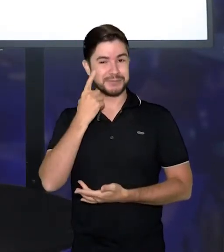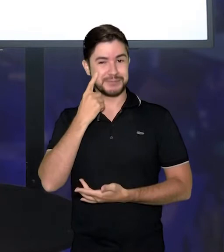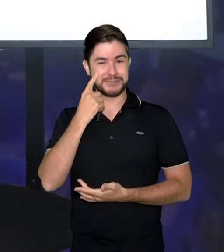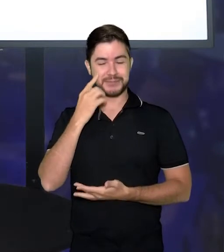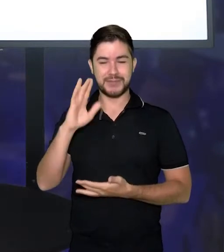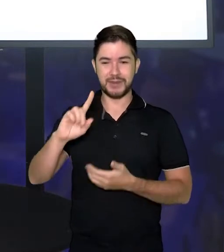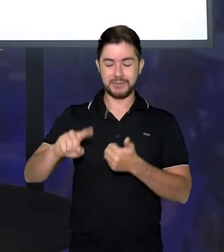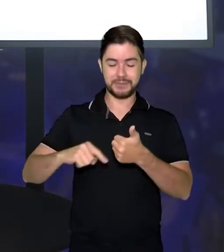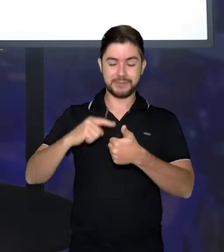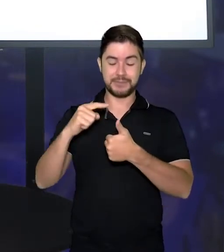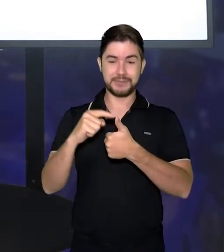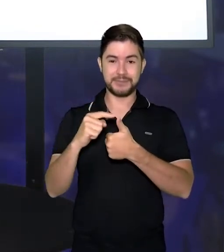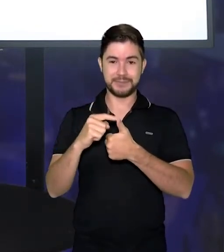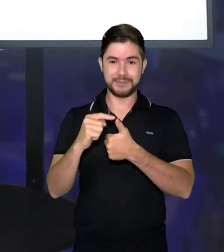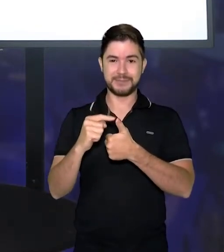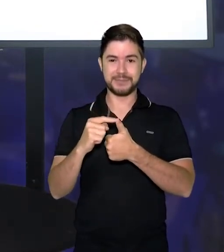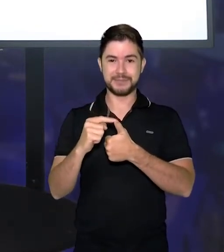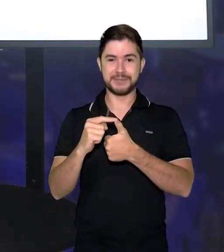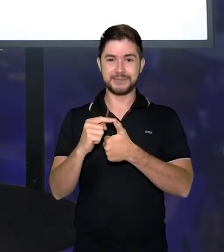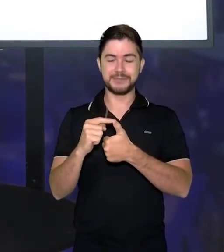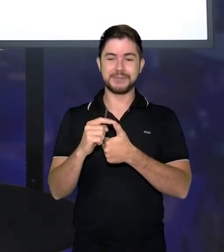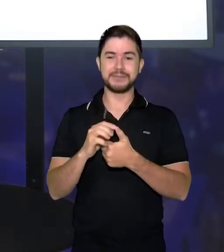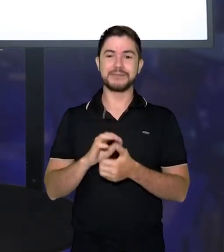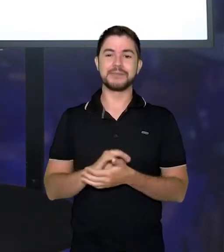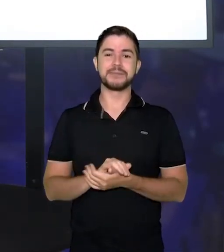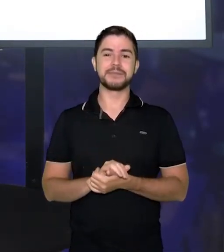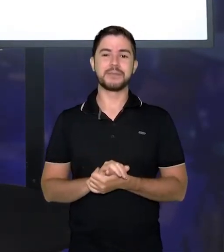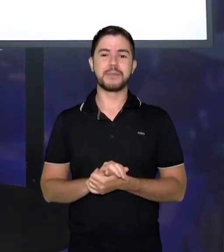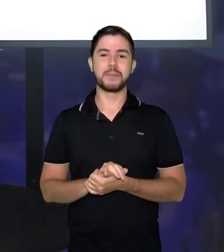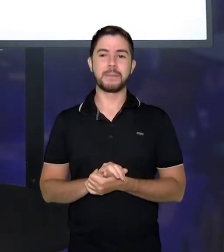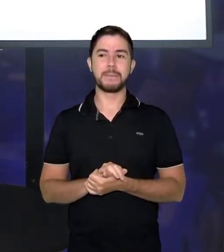Vejam só, primeira pergunta.